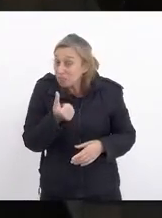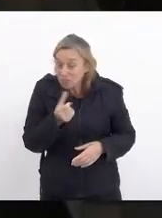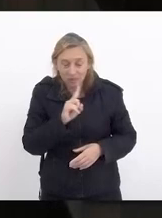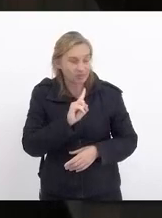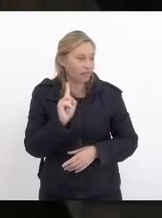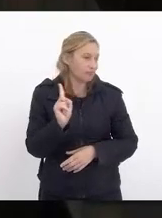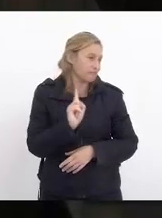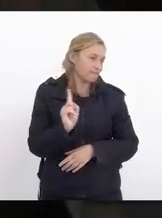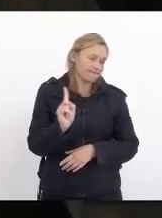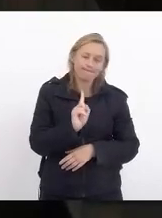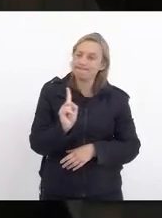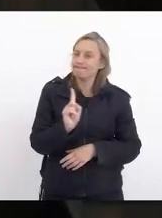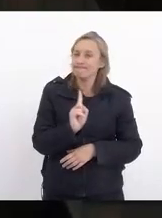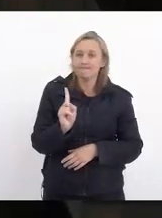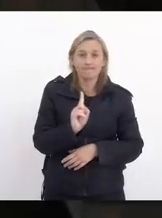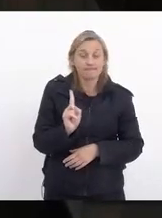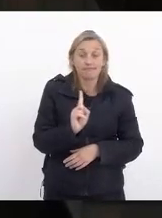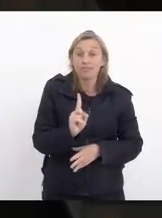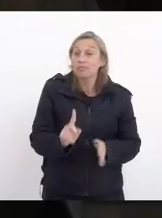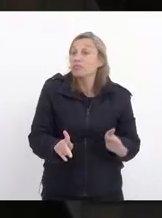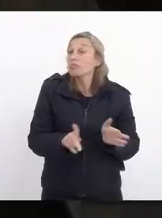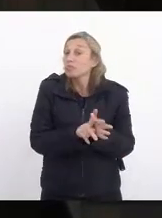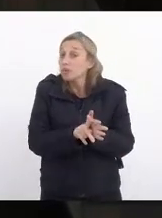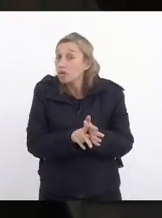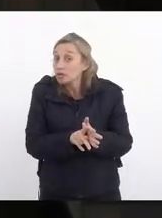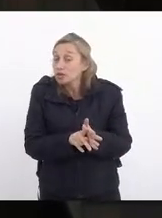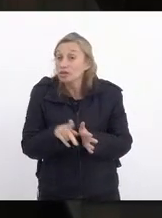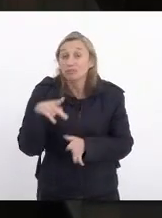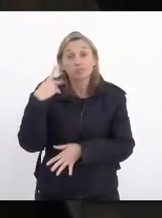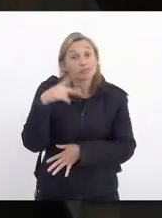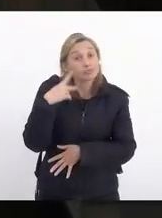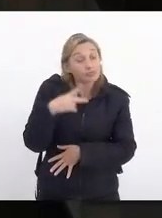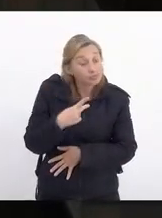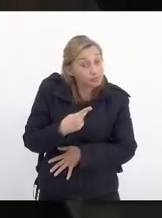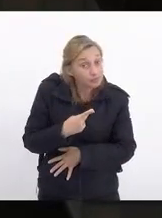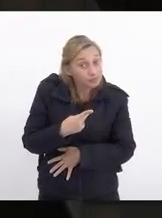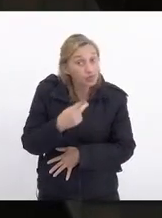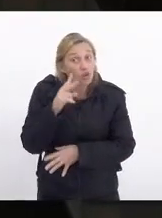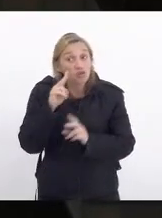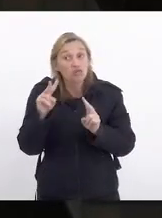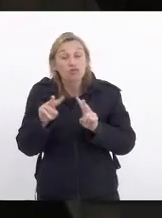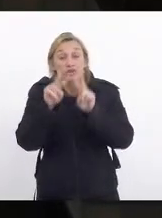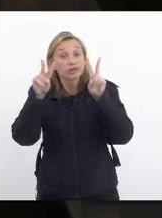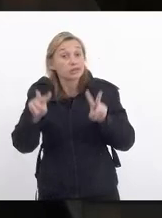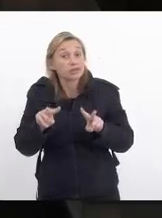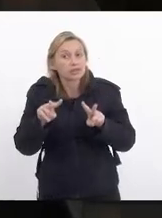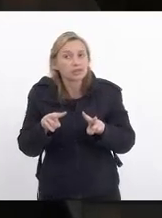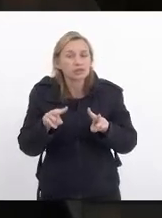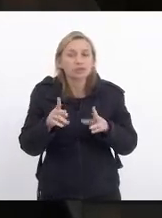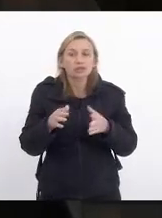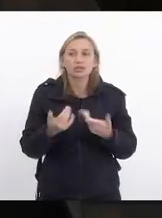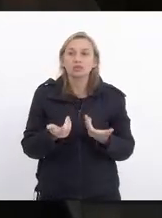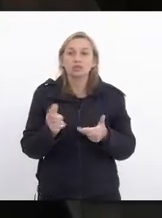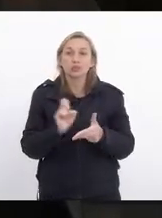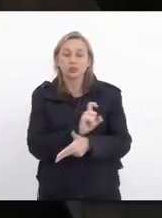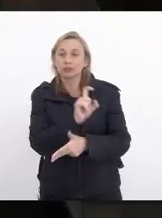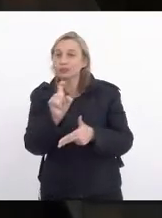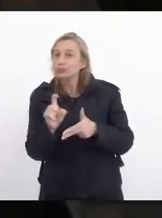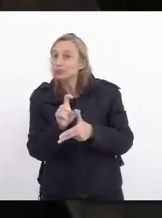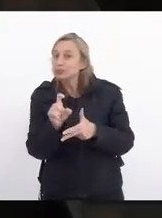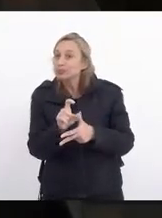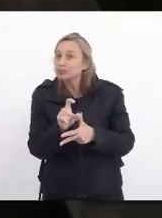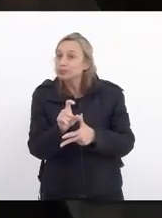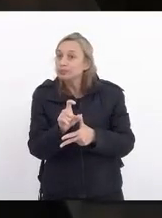coisa é um projeto Parlamento visando que o Executivo